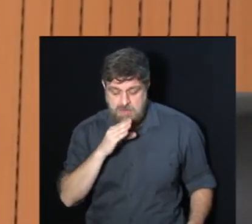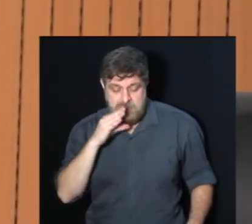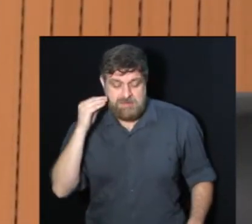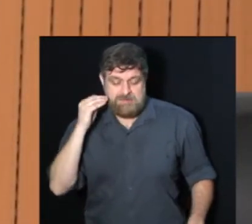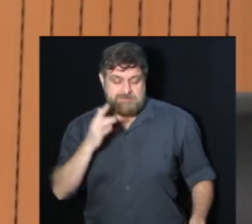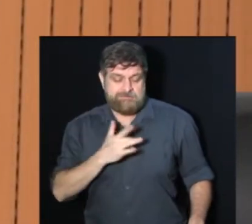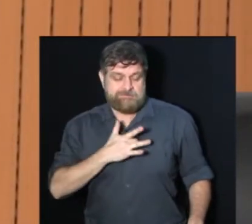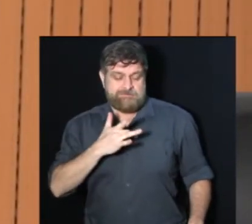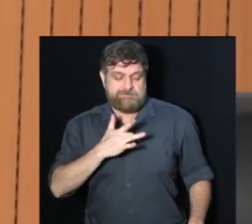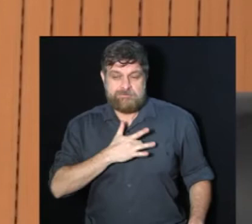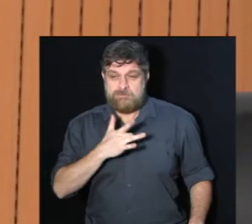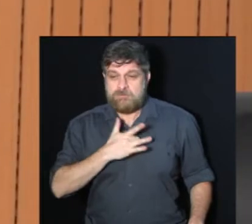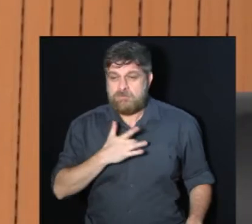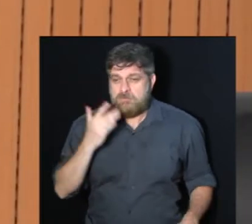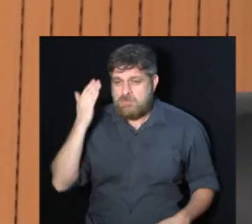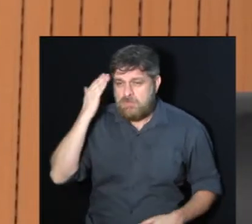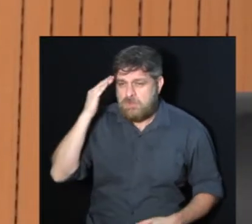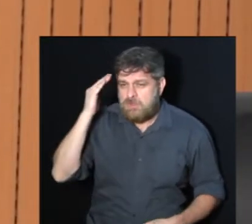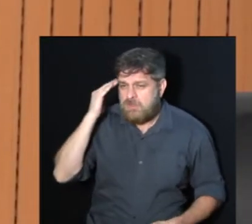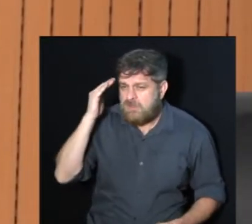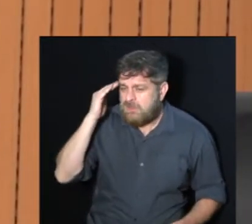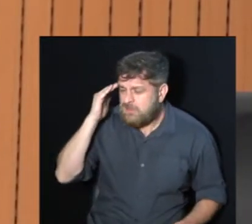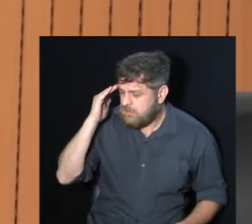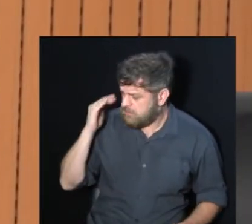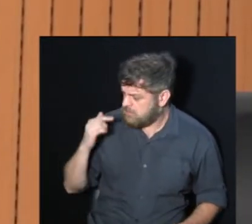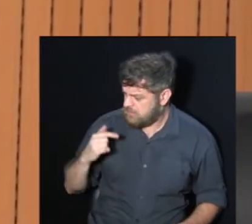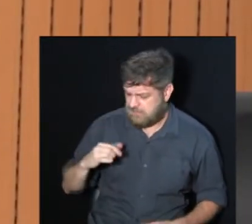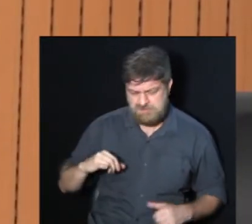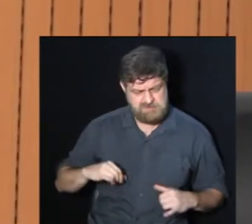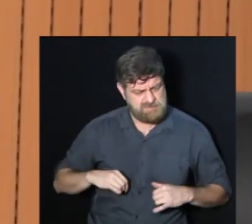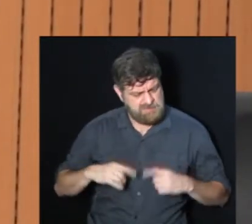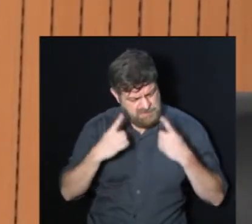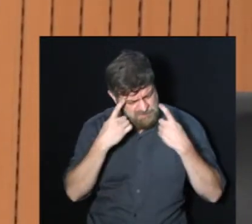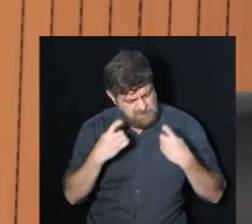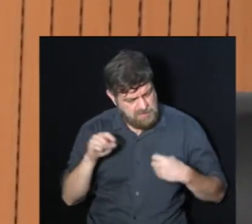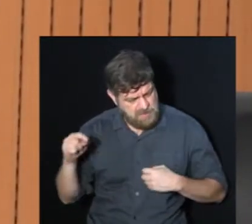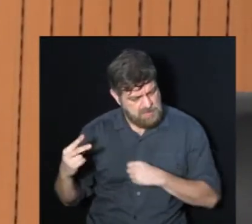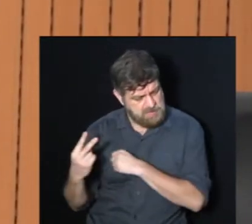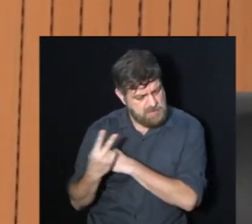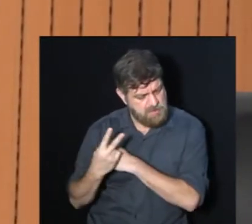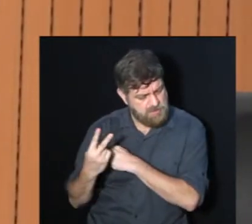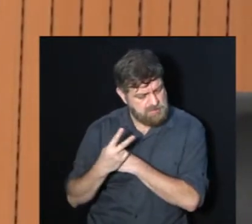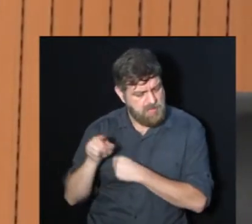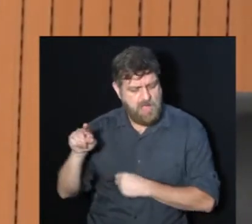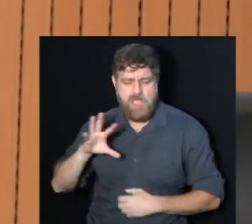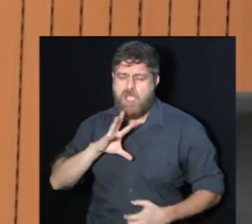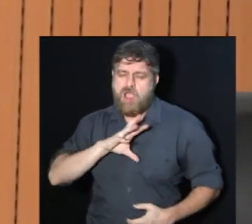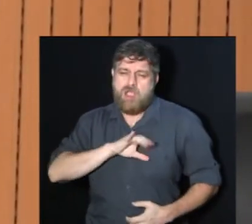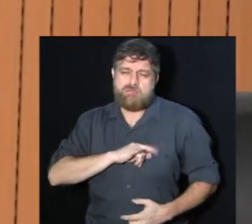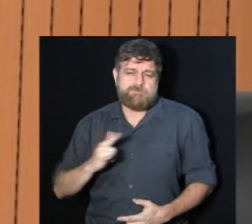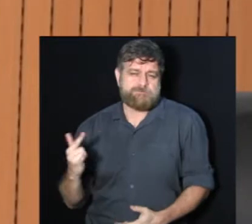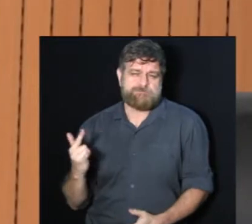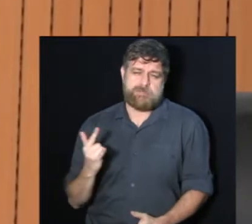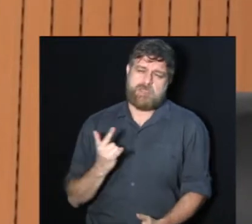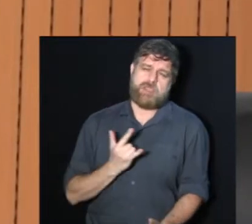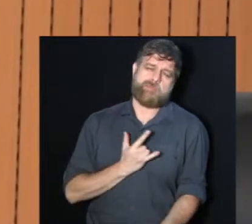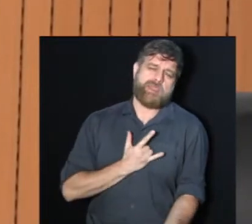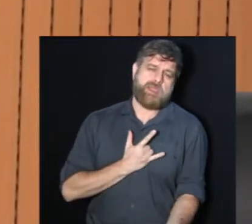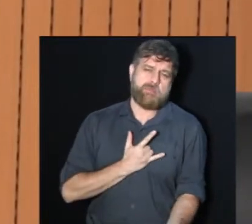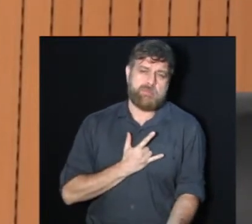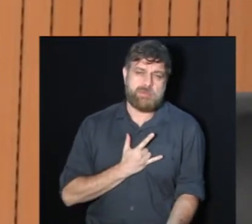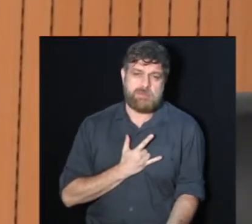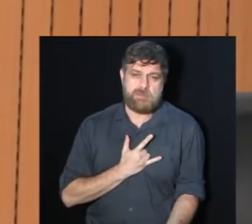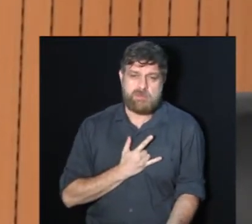é entender esse tipo de violência, porque a gente pensa, nossa, olha como ele gosta de mim, olha como ele cuida de mim,